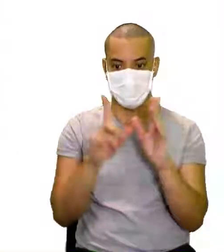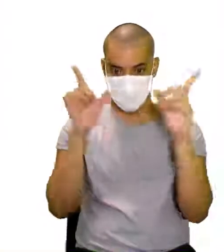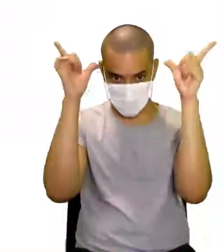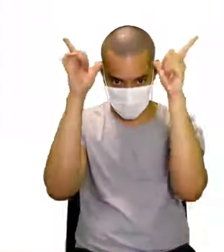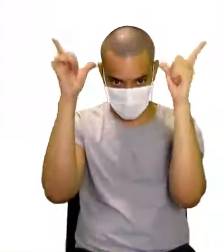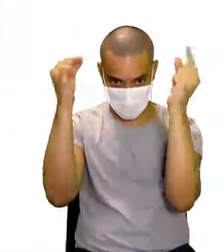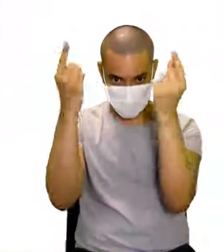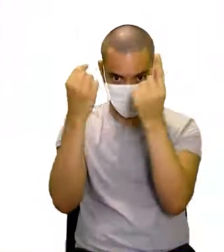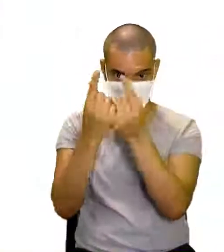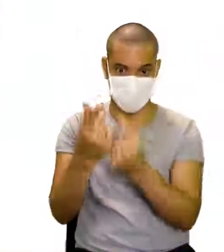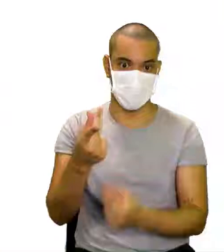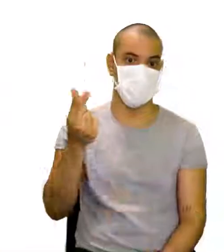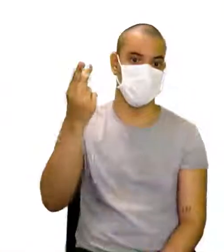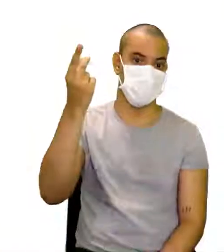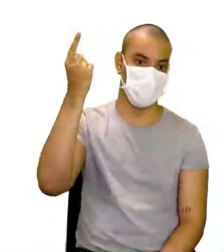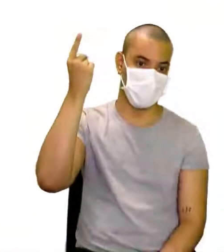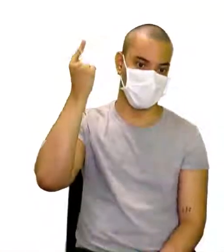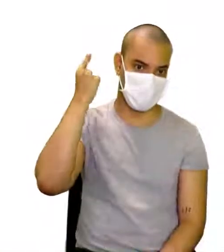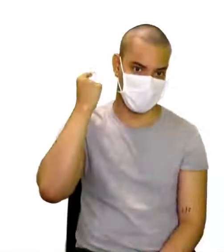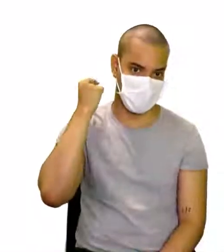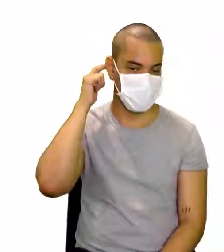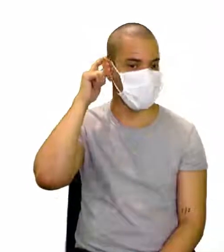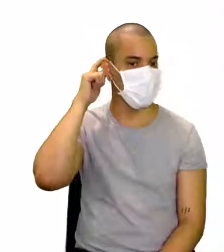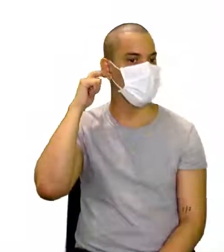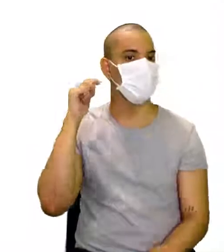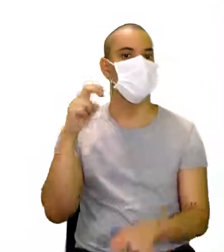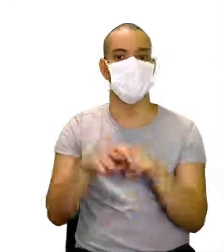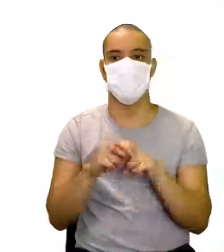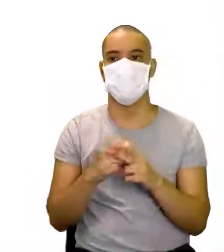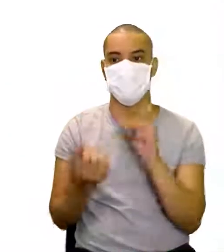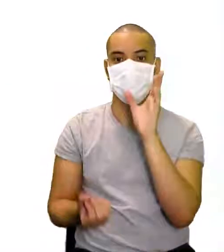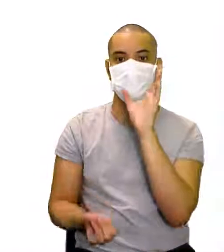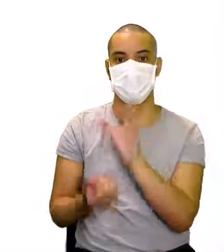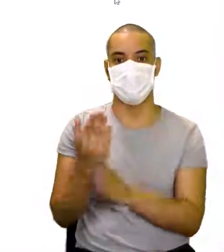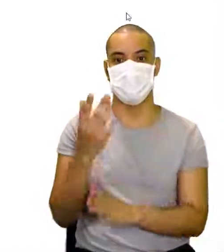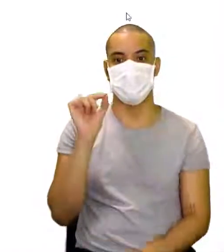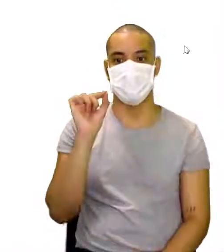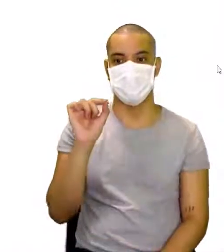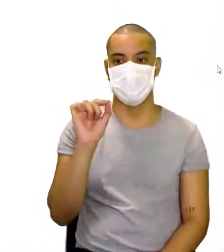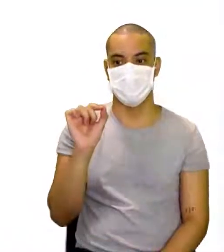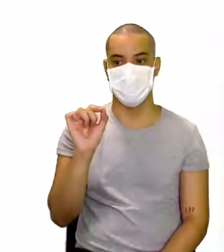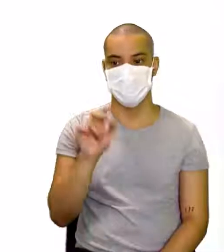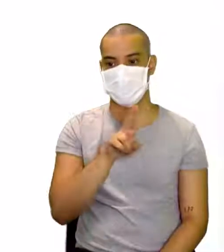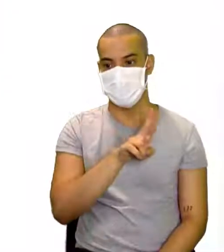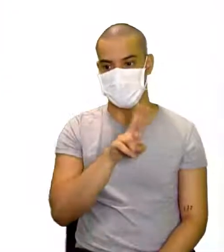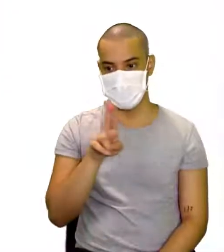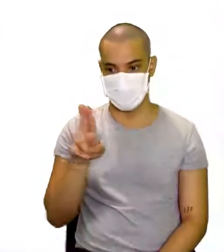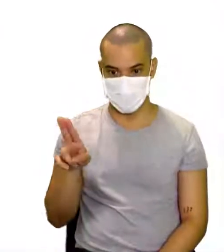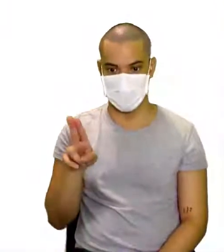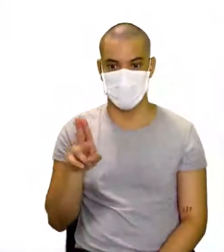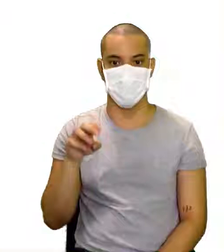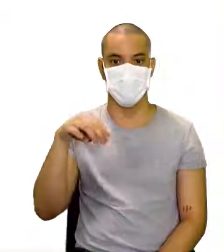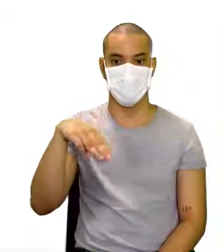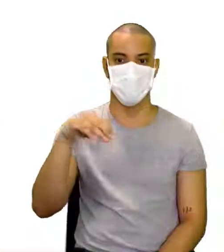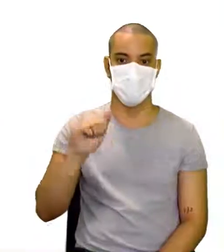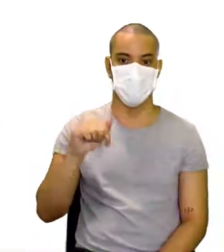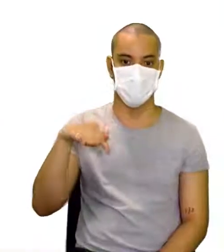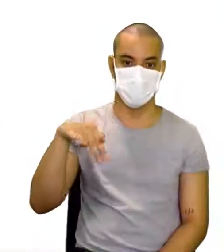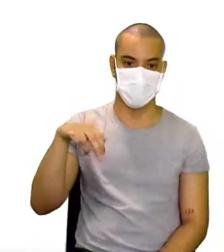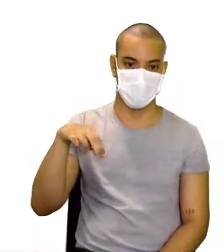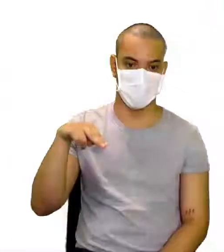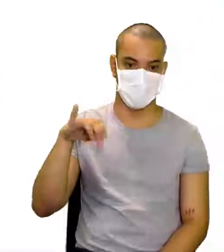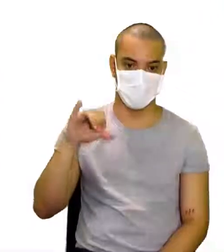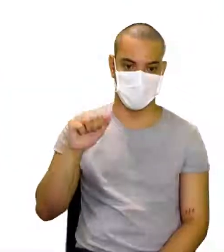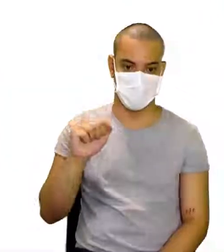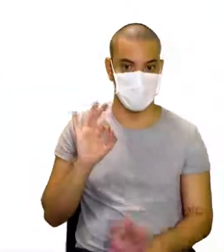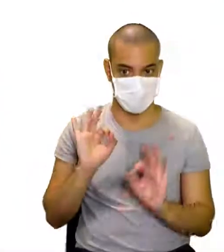que são bem antigos, e aqui, pessoal, se originou dessa região aí, ó, chamada de magnésia,